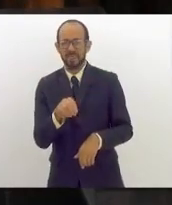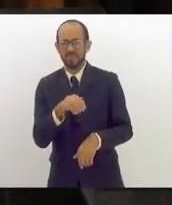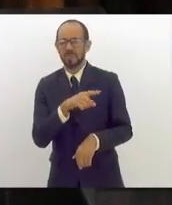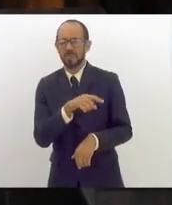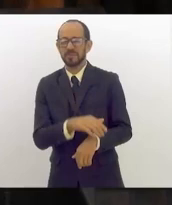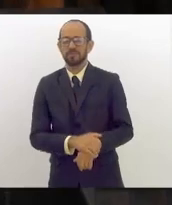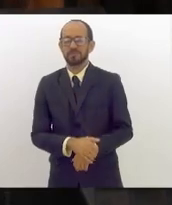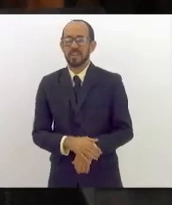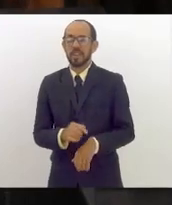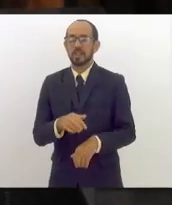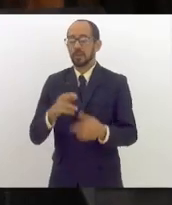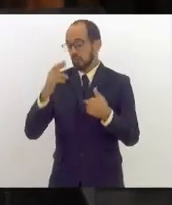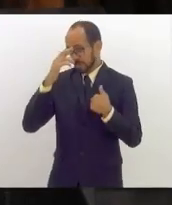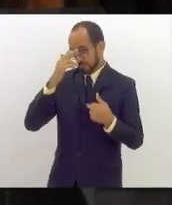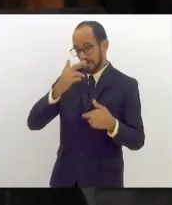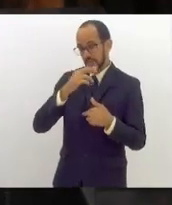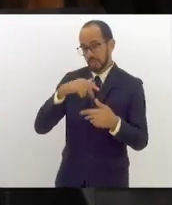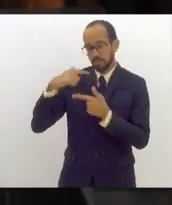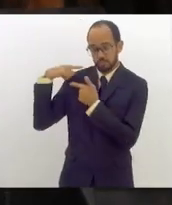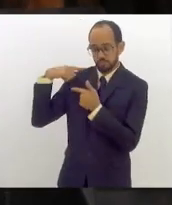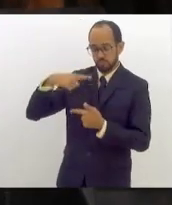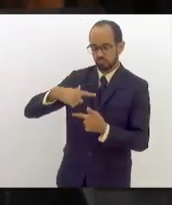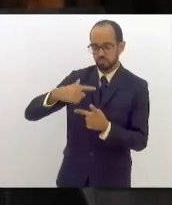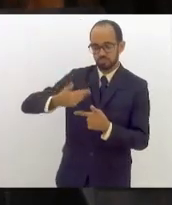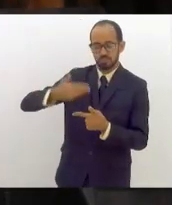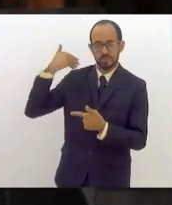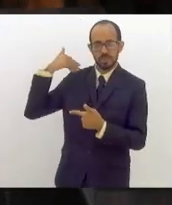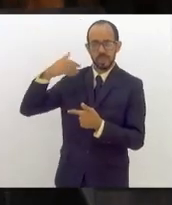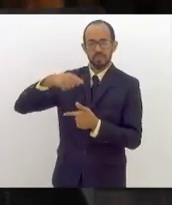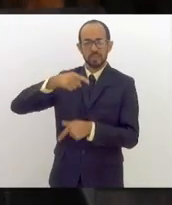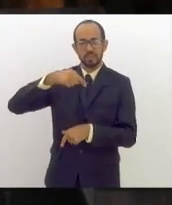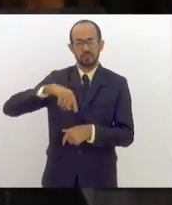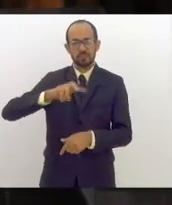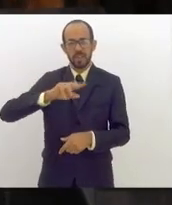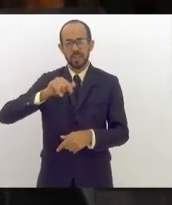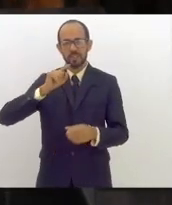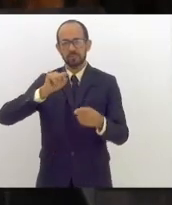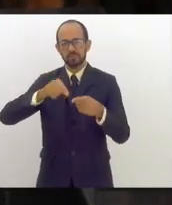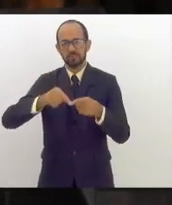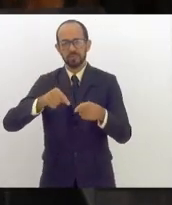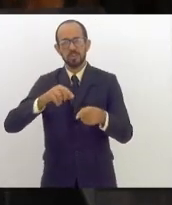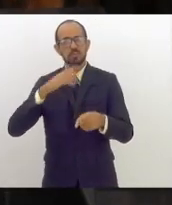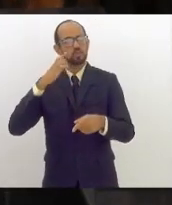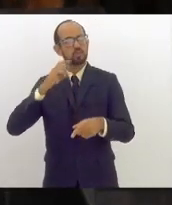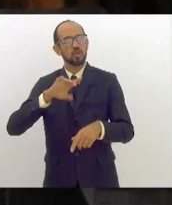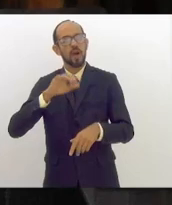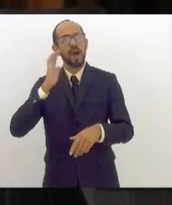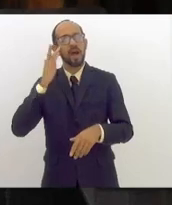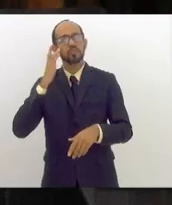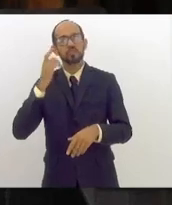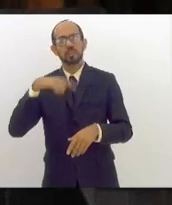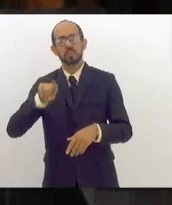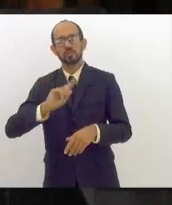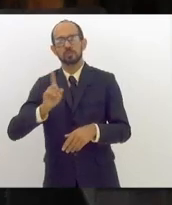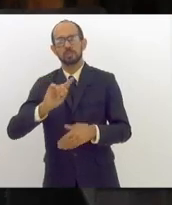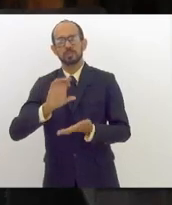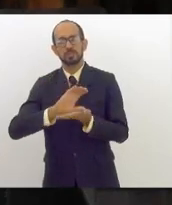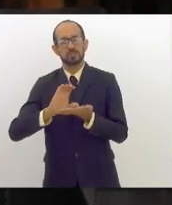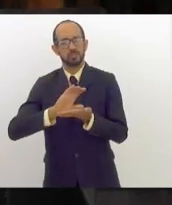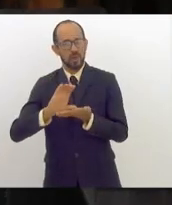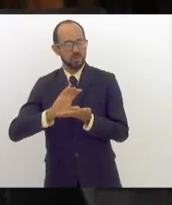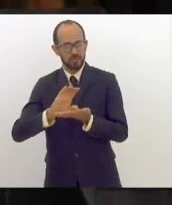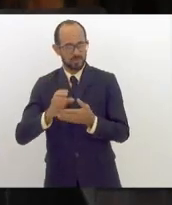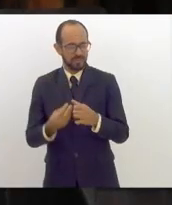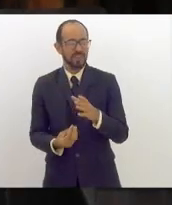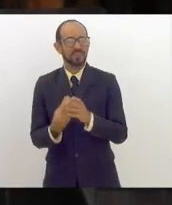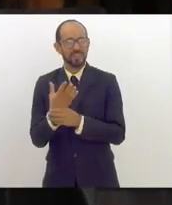trabalhando para isso e vai atingir tudo que foi importante eu só acho que o Beto não vai conseguir redigir a Constituição aqui a nossa Constituição é boa e tem